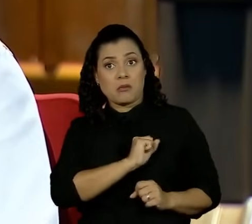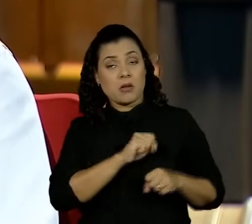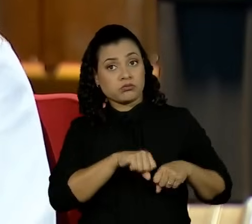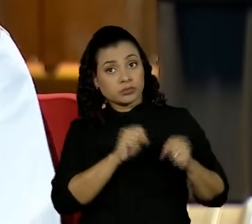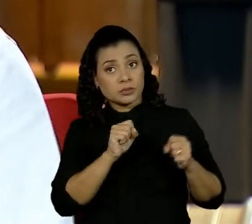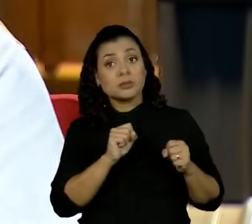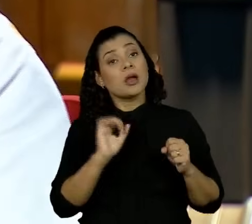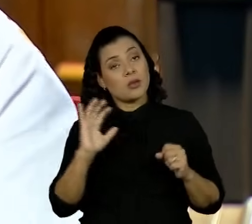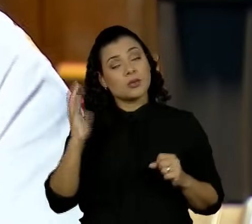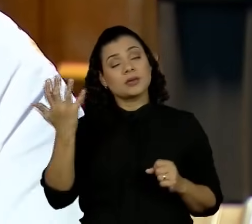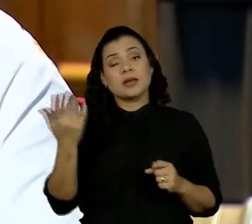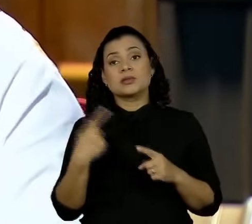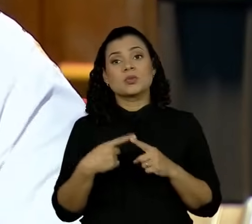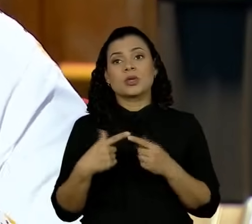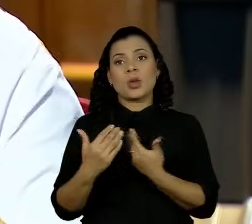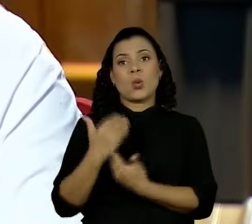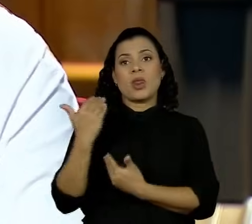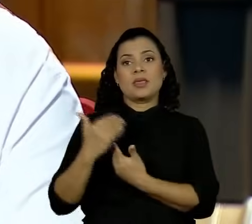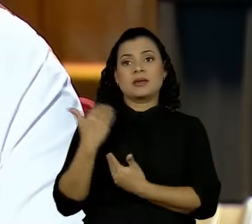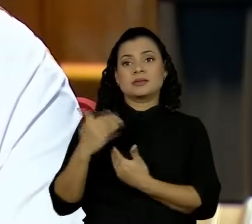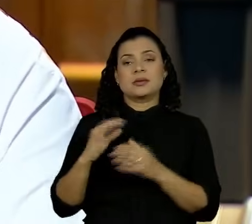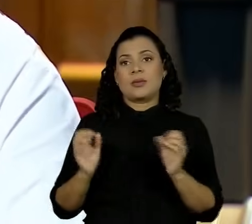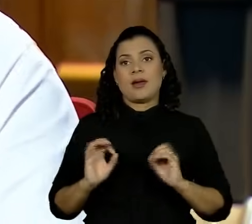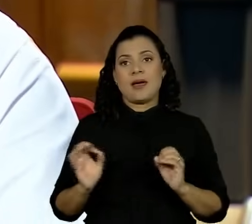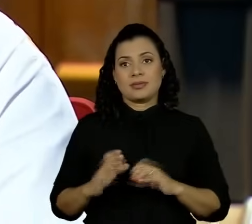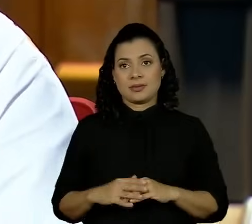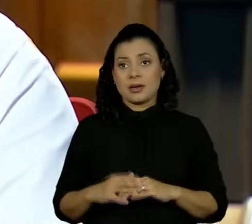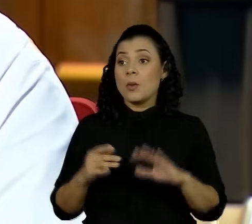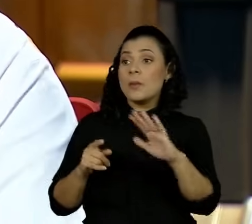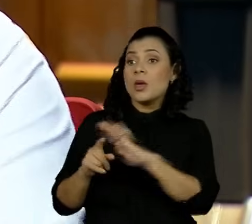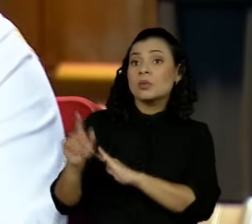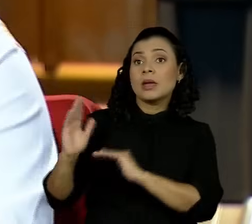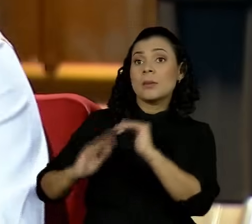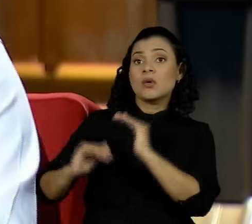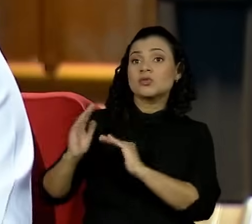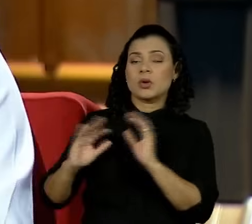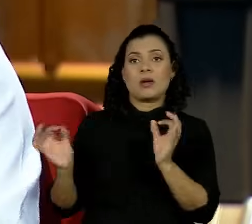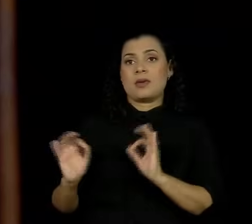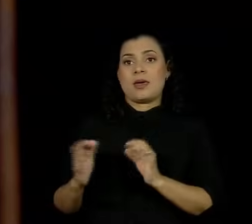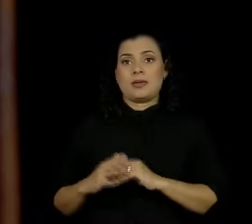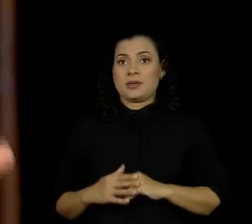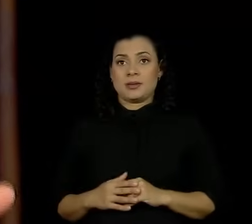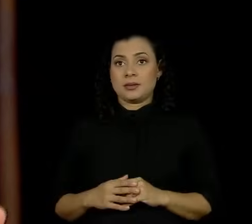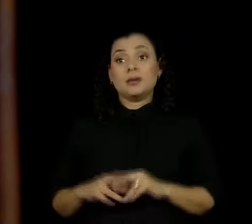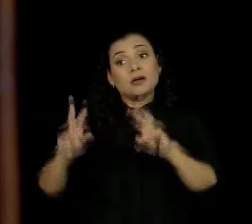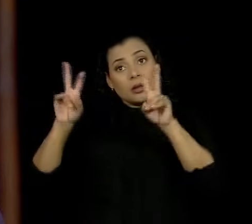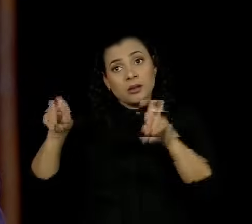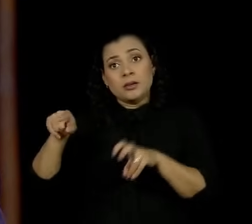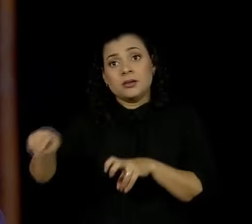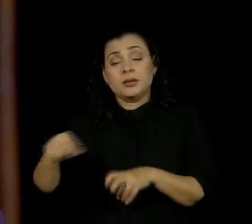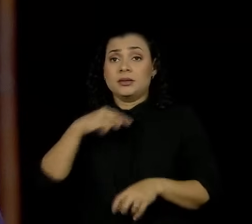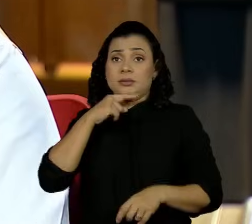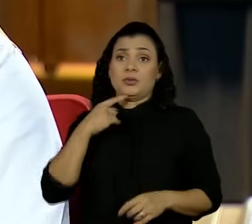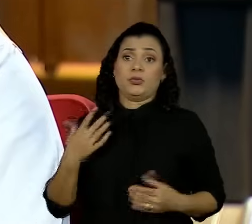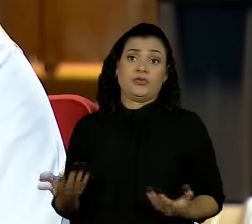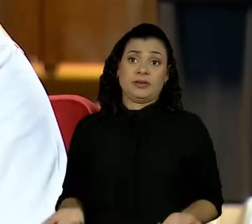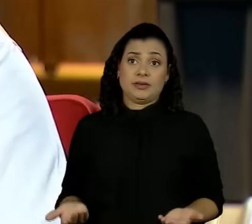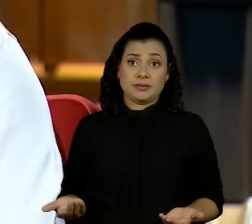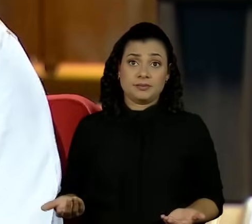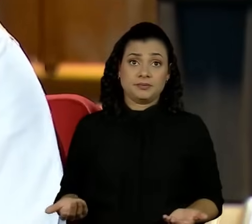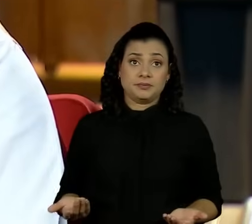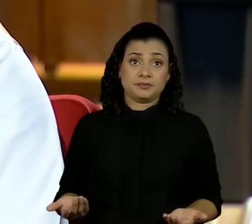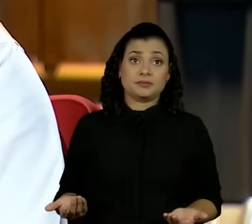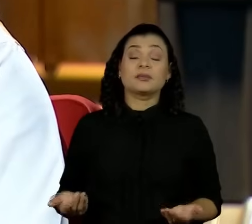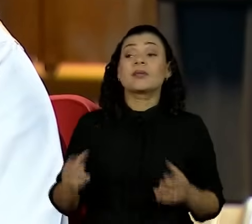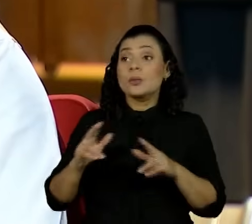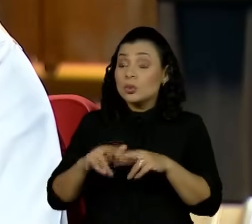ocorre porque eu não tive a oportunidade de perguntar para um Sim. profissional, para uma Desse profissional assunto tá desse na roda, assunto. né? Eu E acho